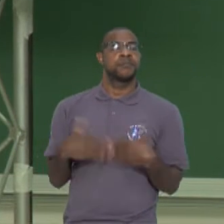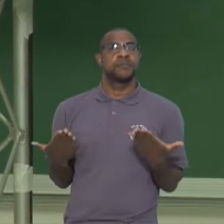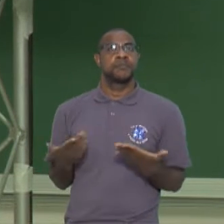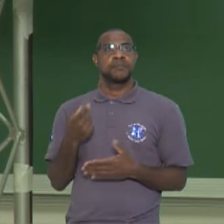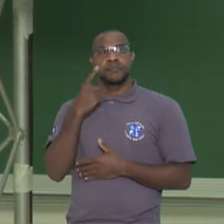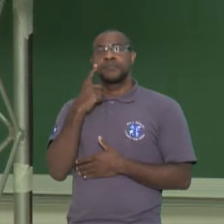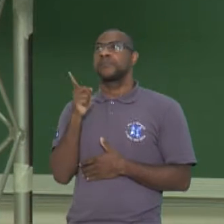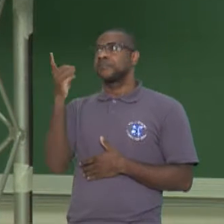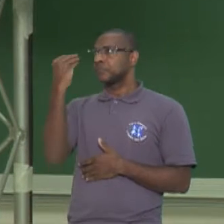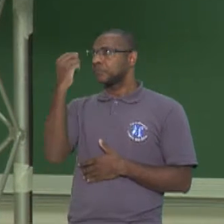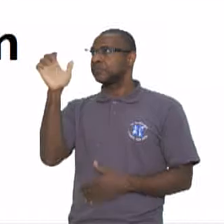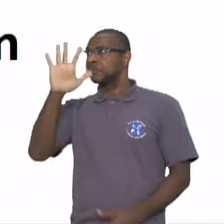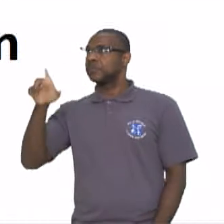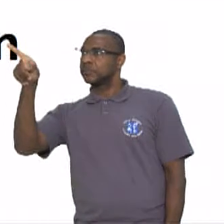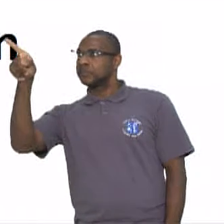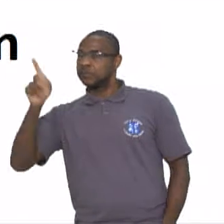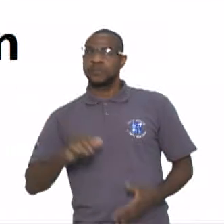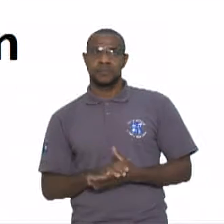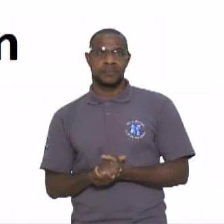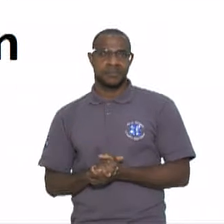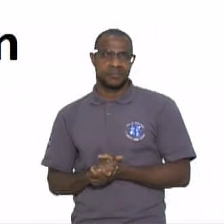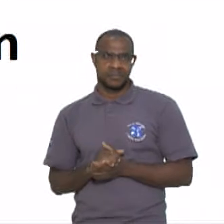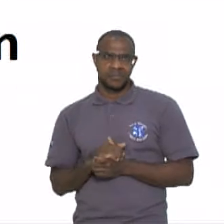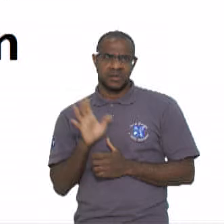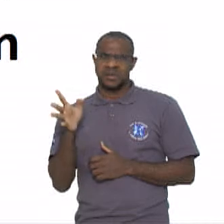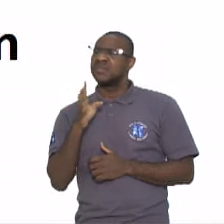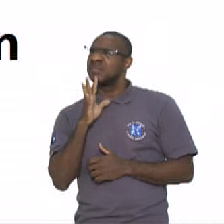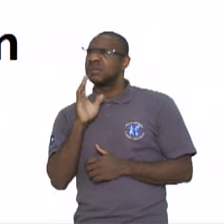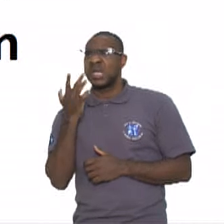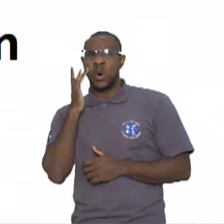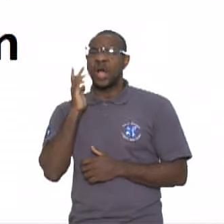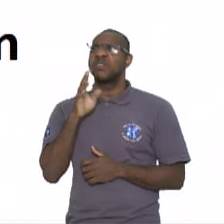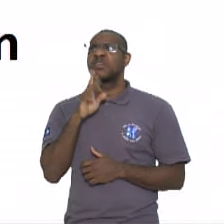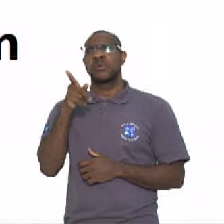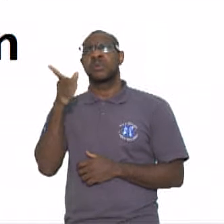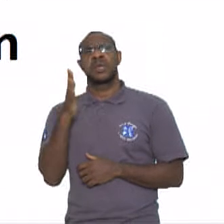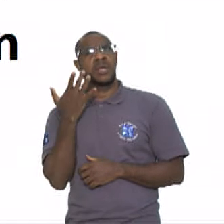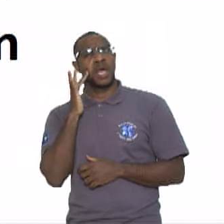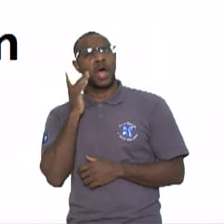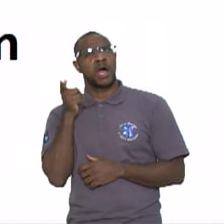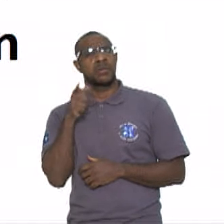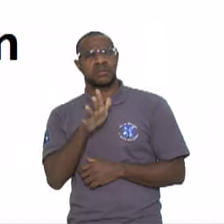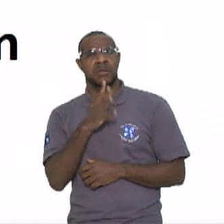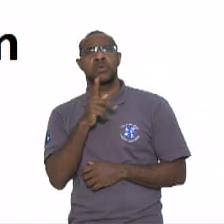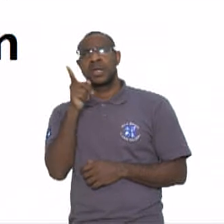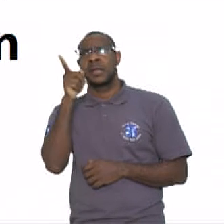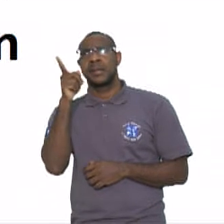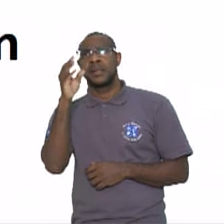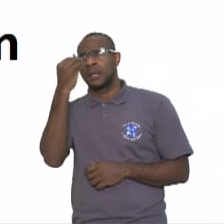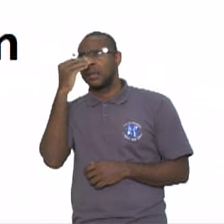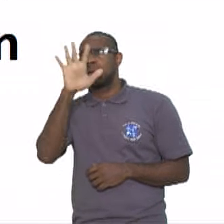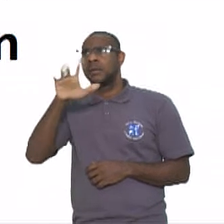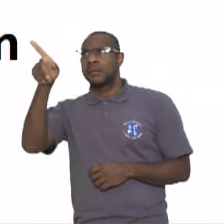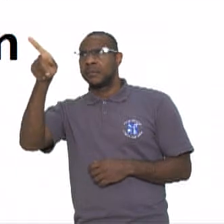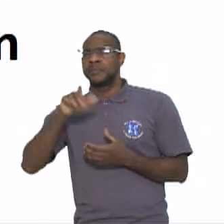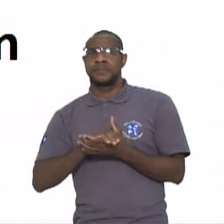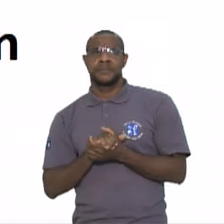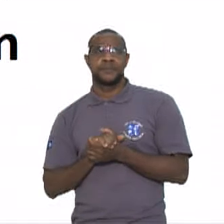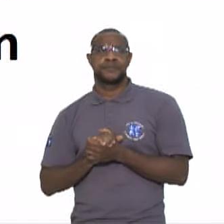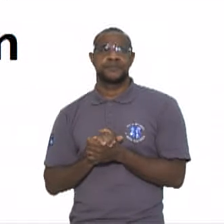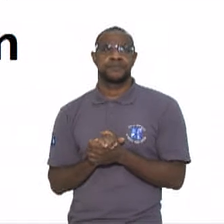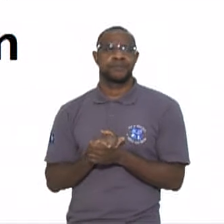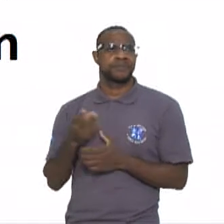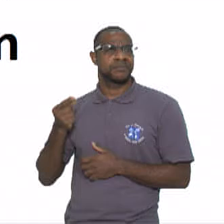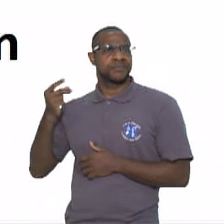Ali eu trouxe uma imagem, acho que vocês já viram, eu tenho certeza que o pessoal da minha idade já viu, porque ele é bem da nossa